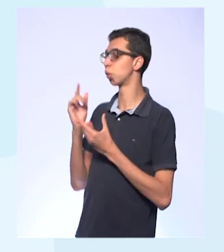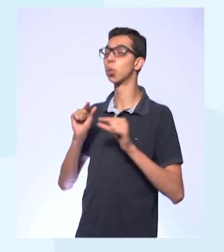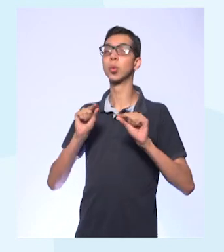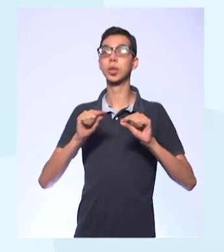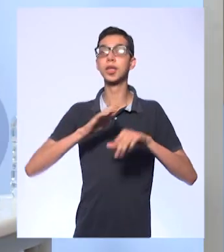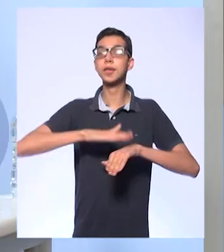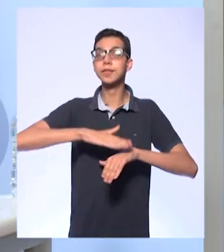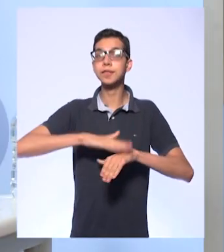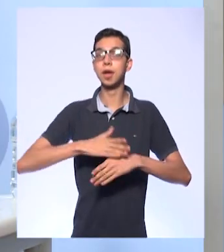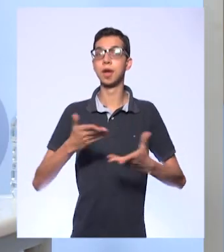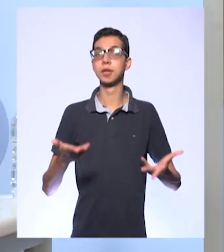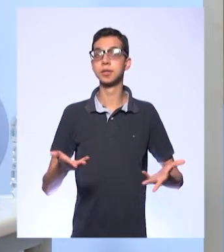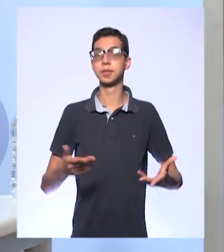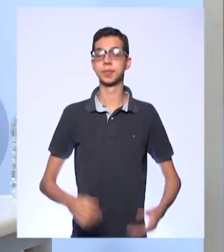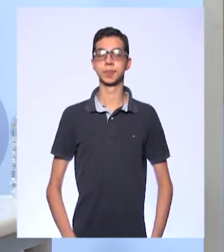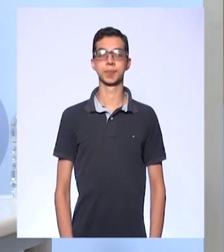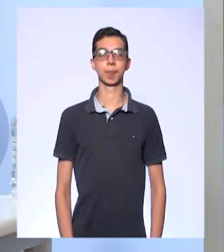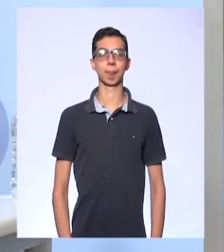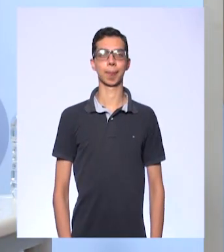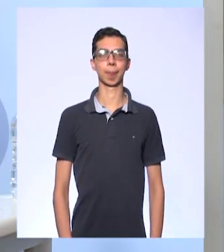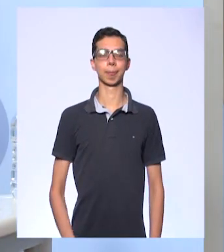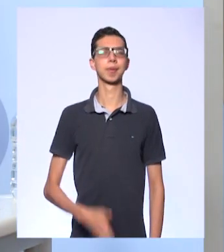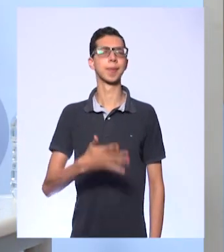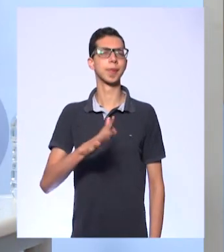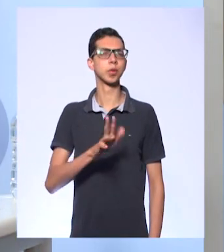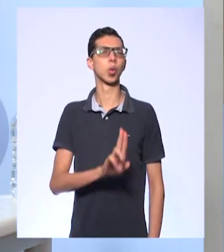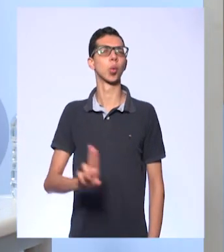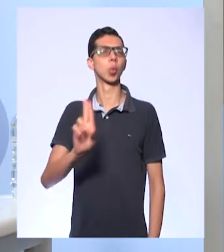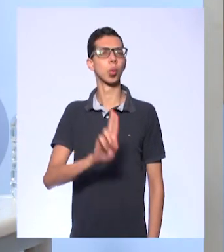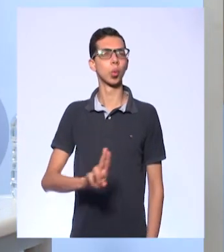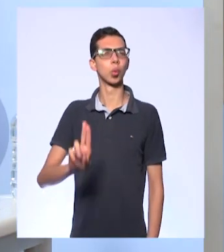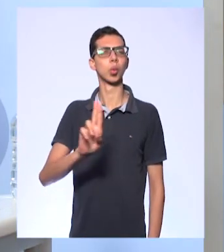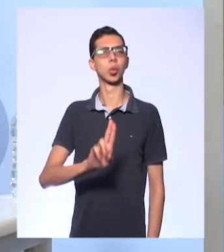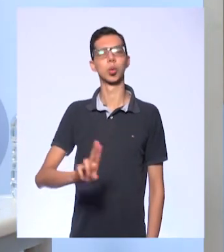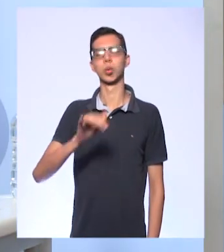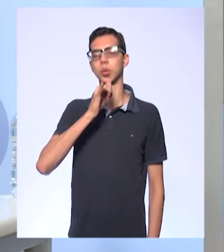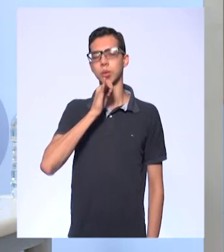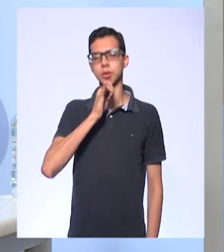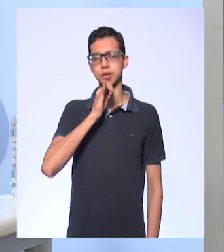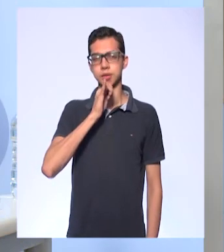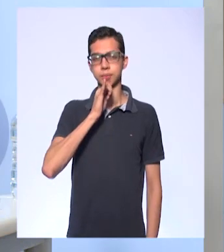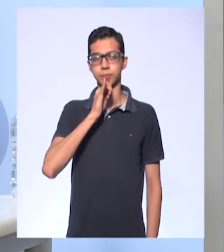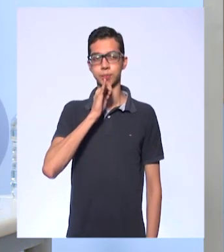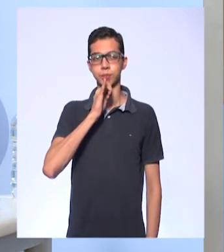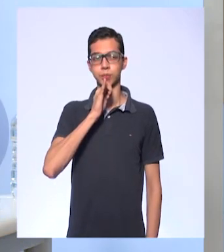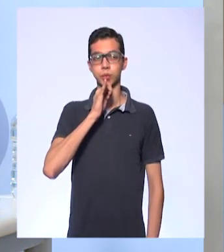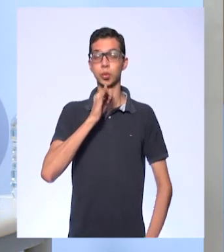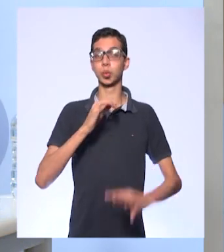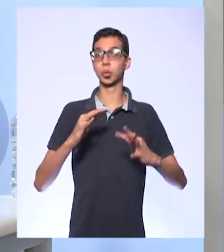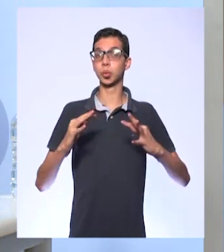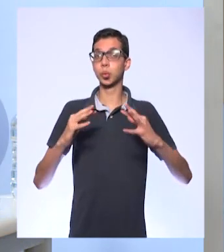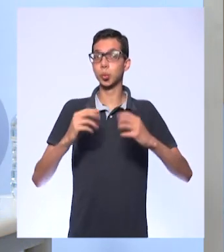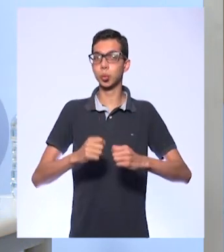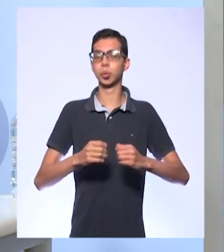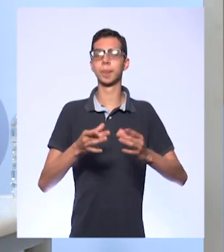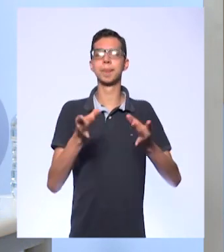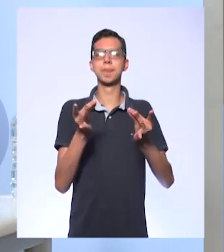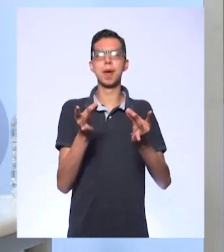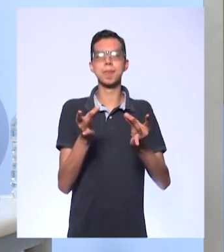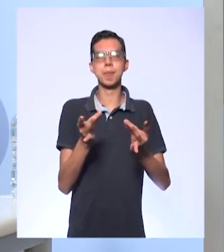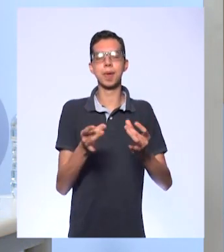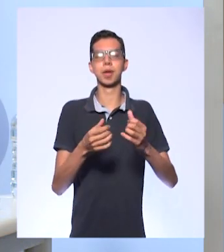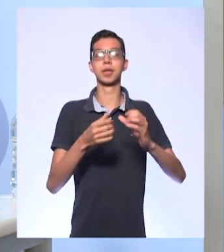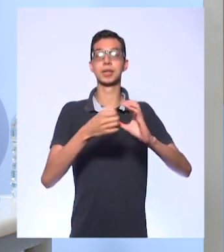Nós trabalhamos com uma média entre todos os isótopos existentes daquele elemento químico.